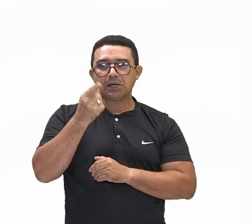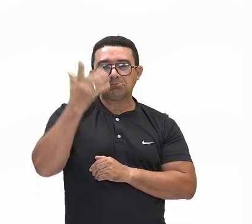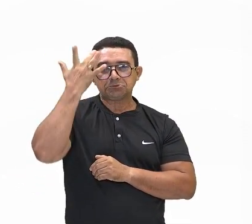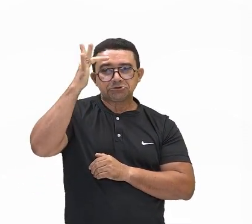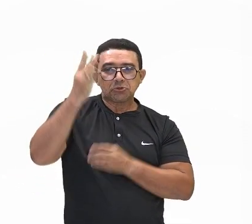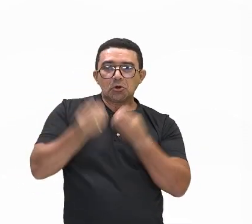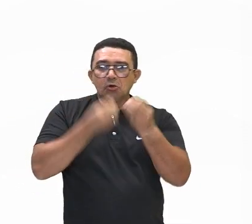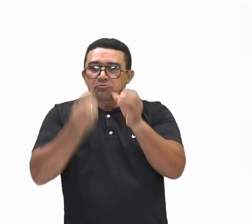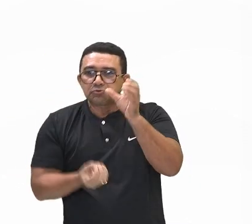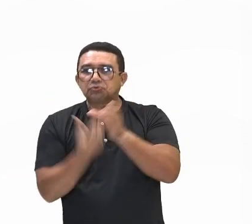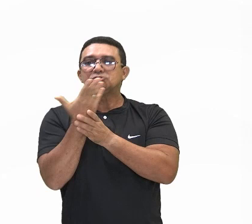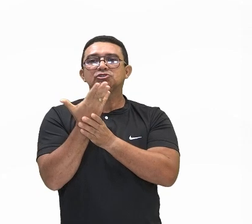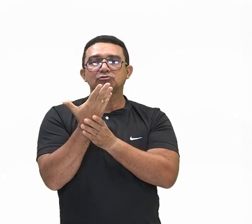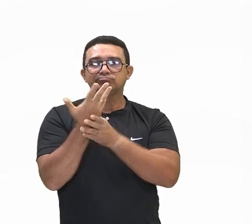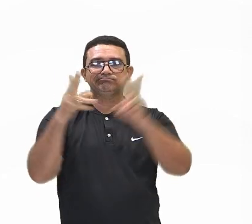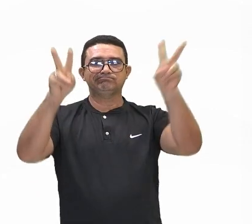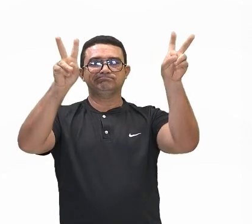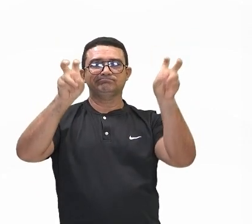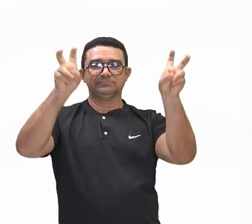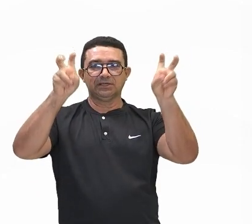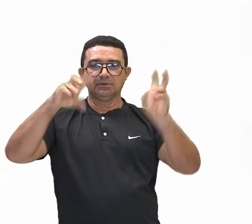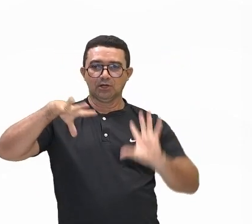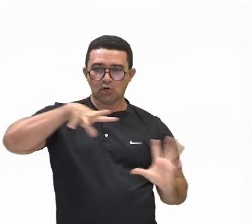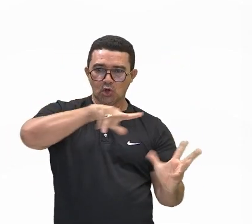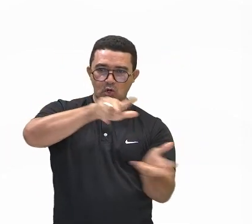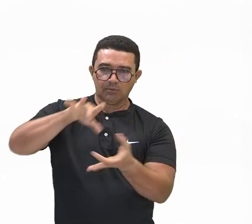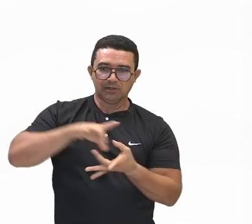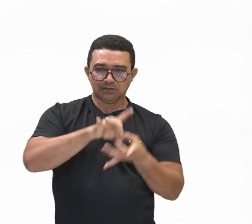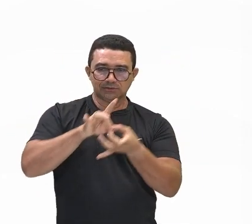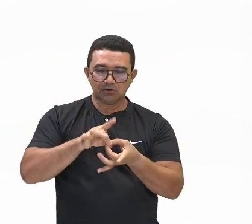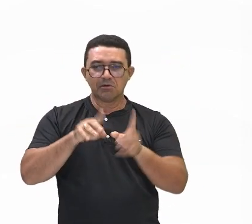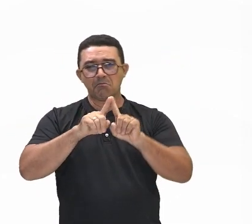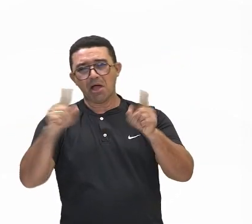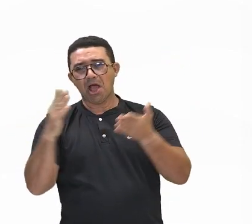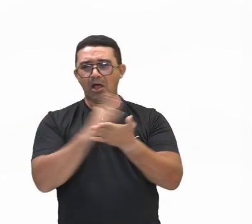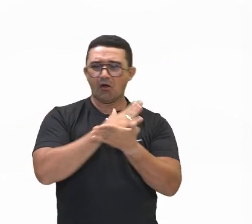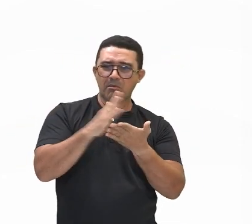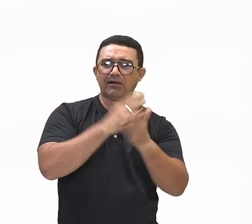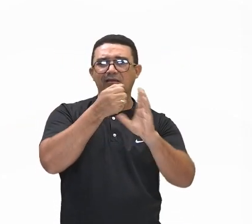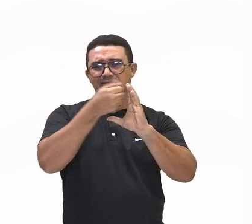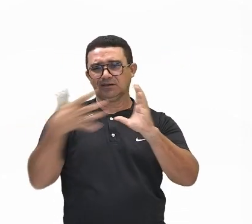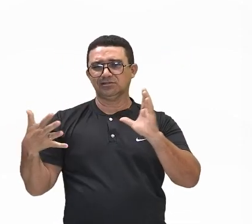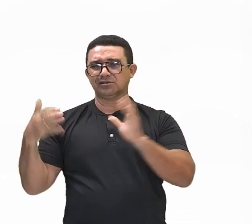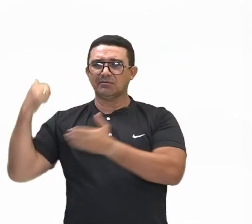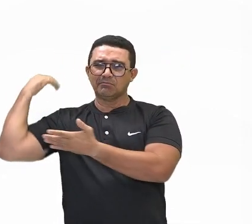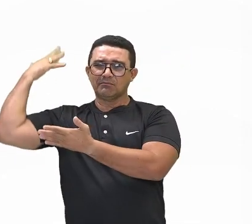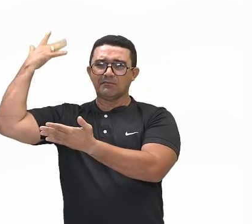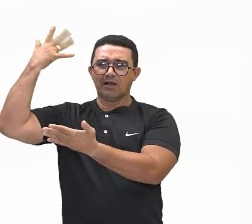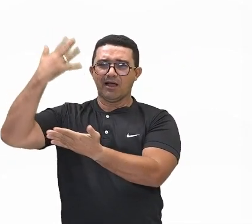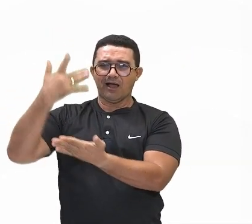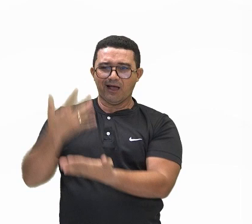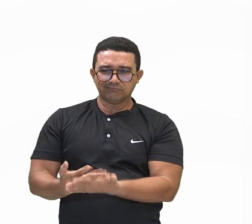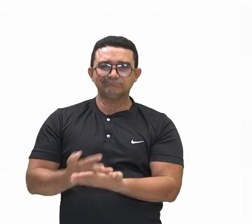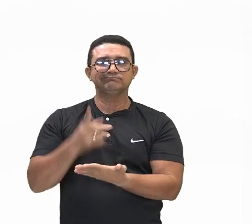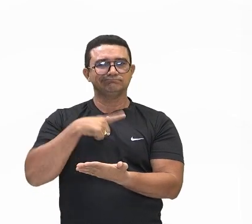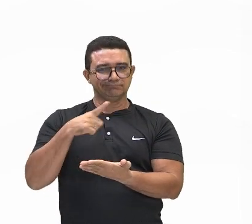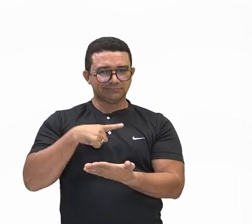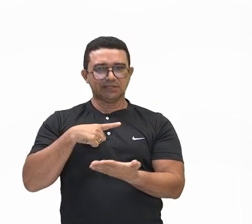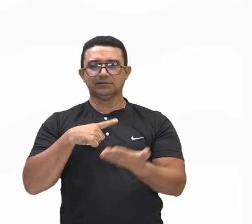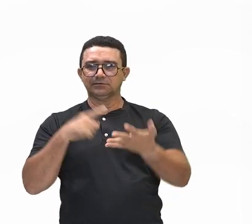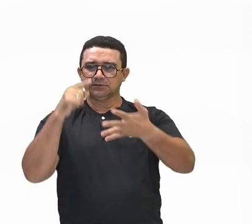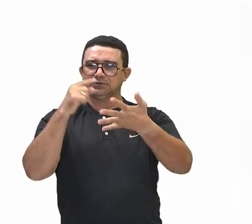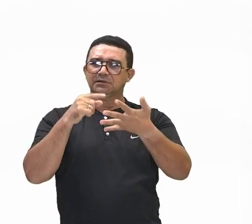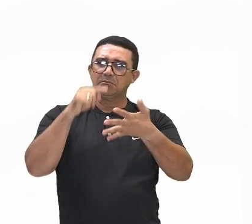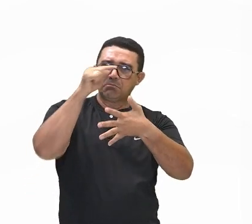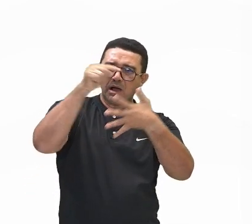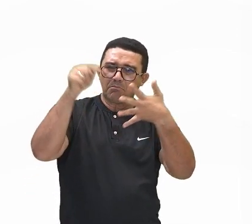surgido a globalização. Mas se a gente verificar alguns fatos que ocorreram ao longo do tempo, a gente verifica que existem pontos históricos que a